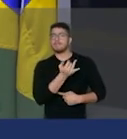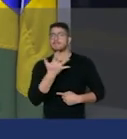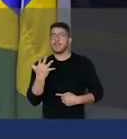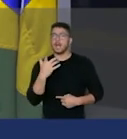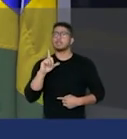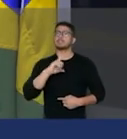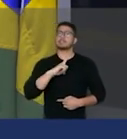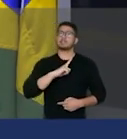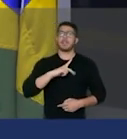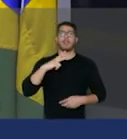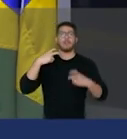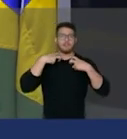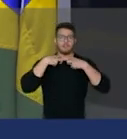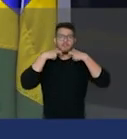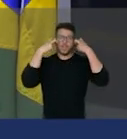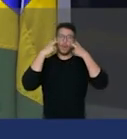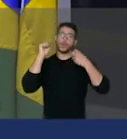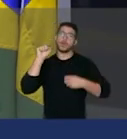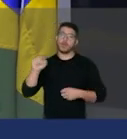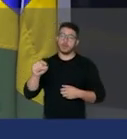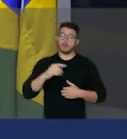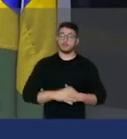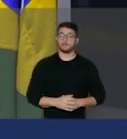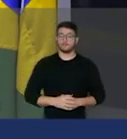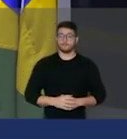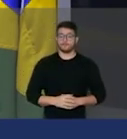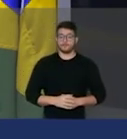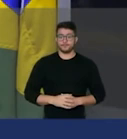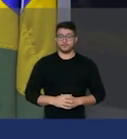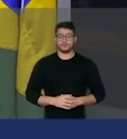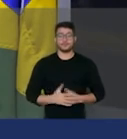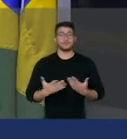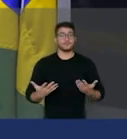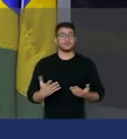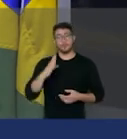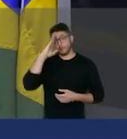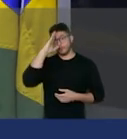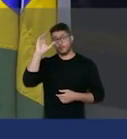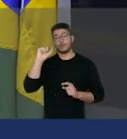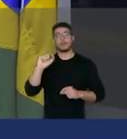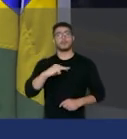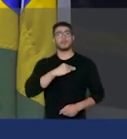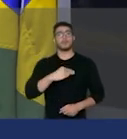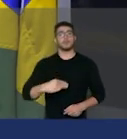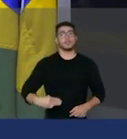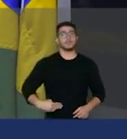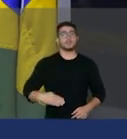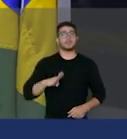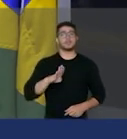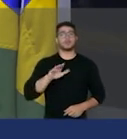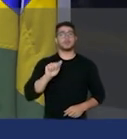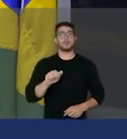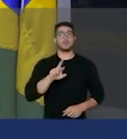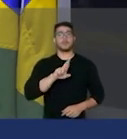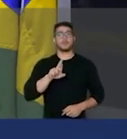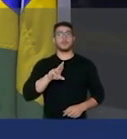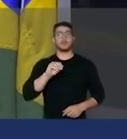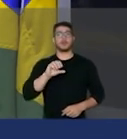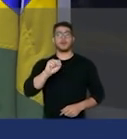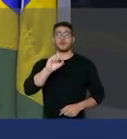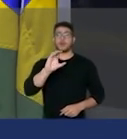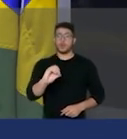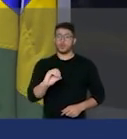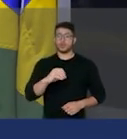essas cadeiras e dentre eles o ministro Barroso Ministro Barroso foi para os Estados Unidos